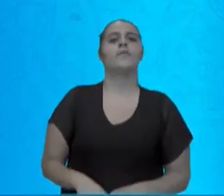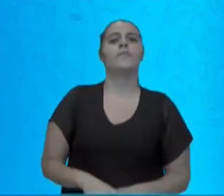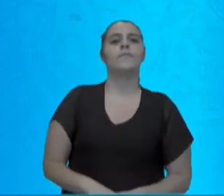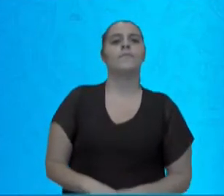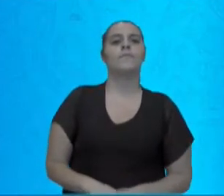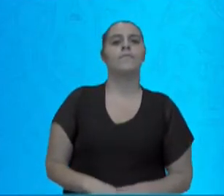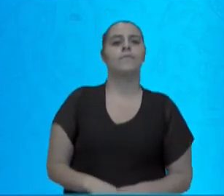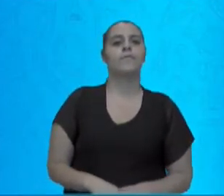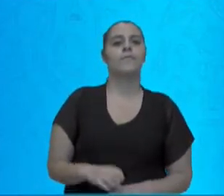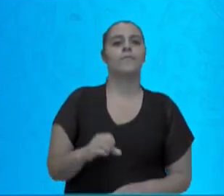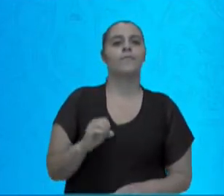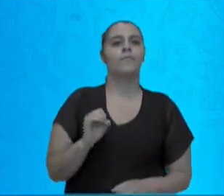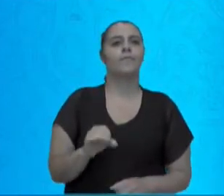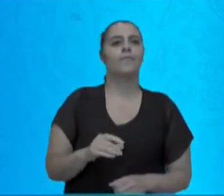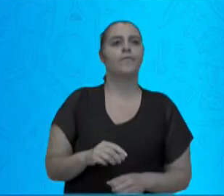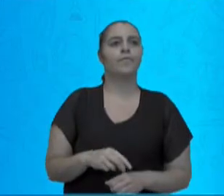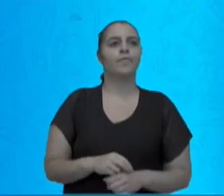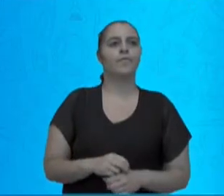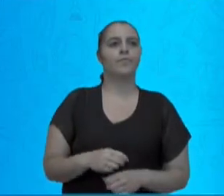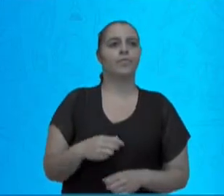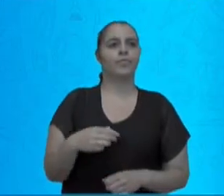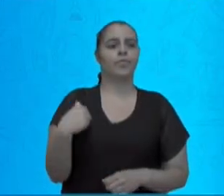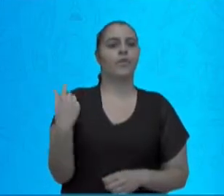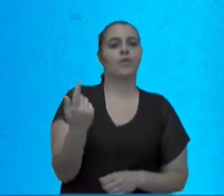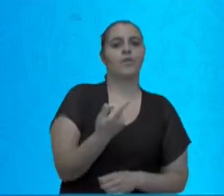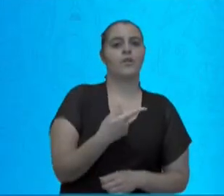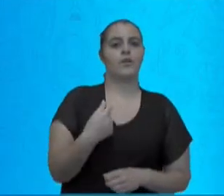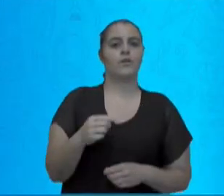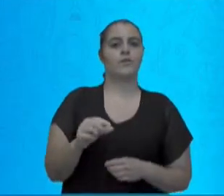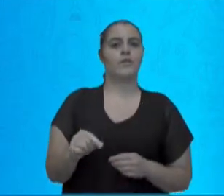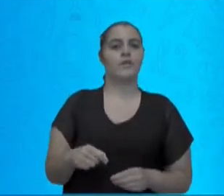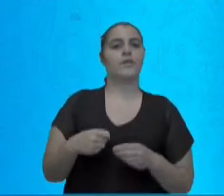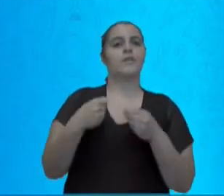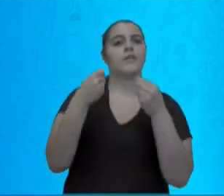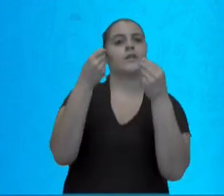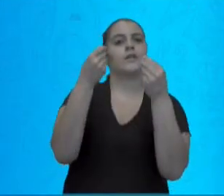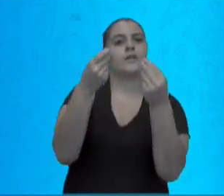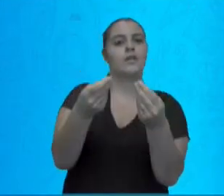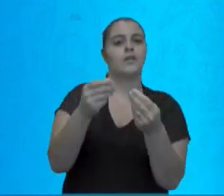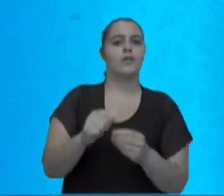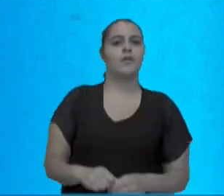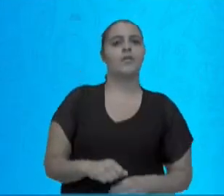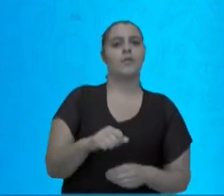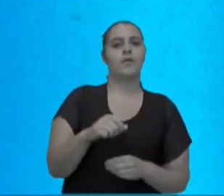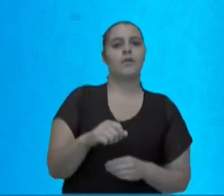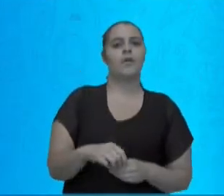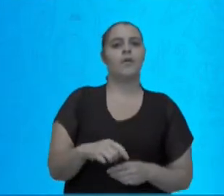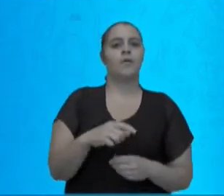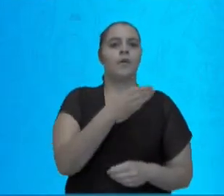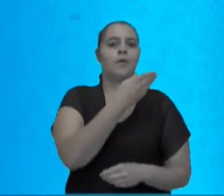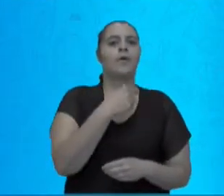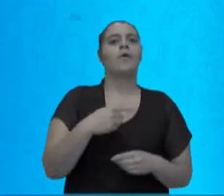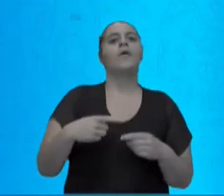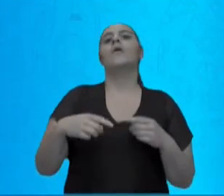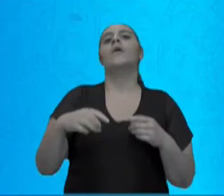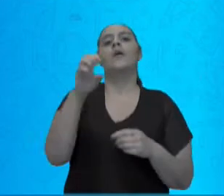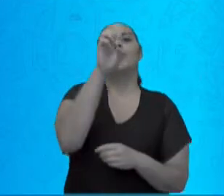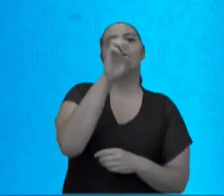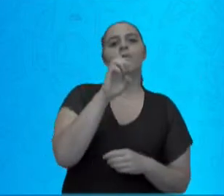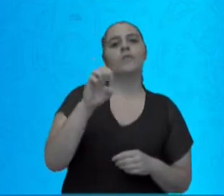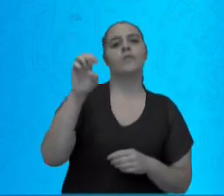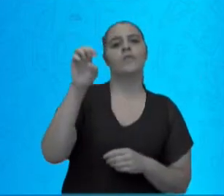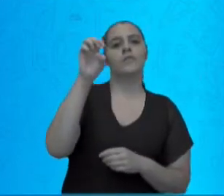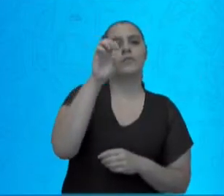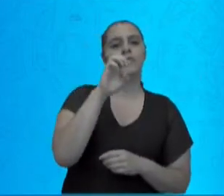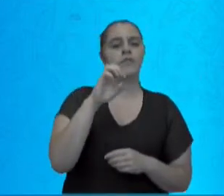Ok? Então, nós é quem damos essa autonomia ao Estado.